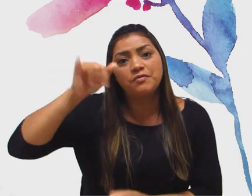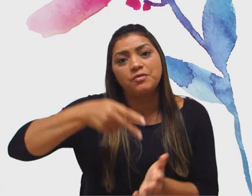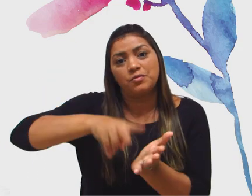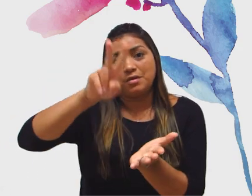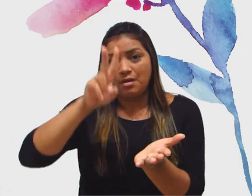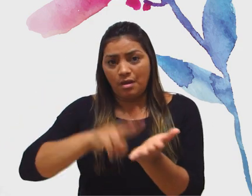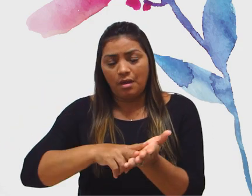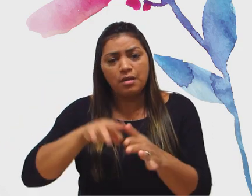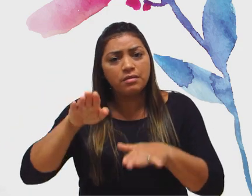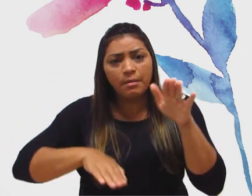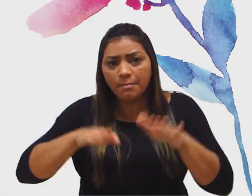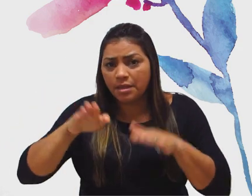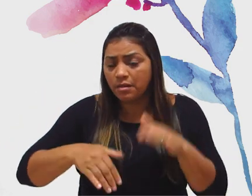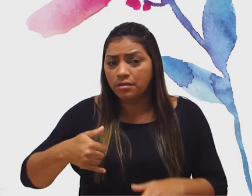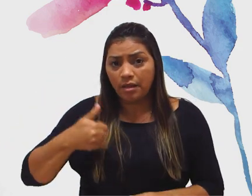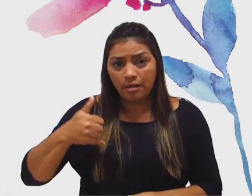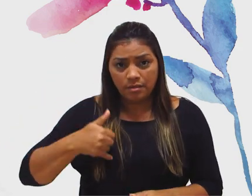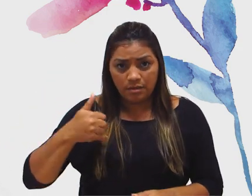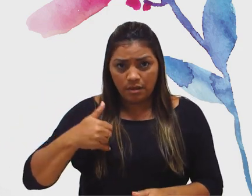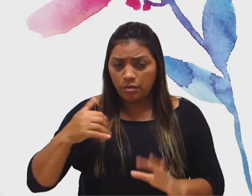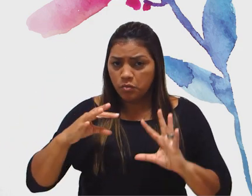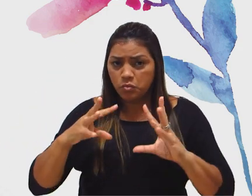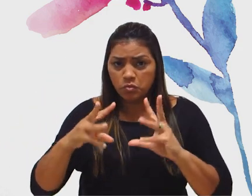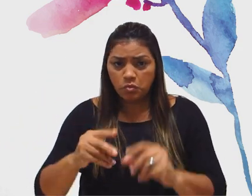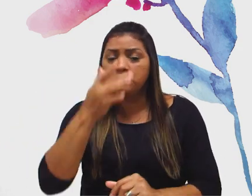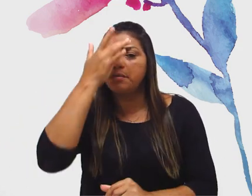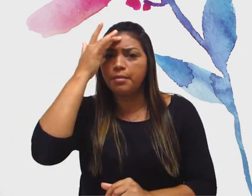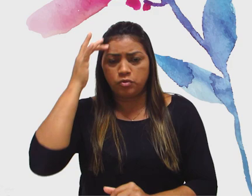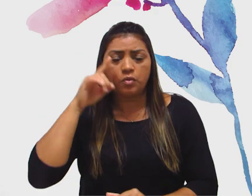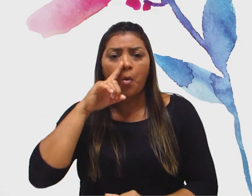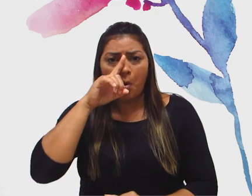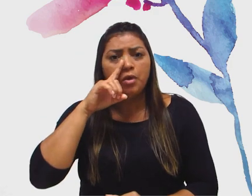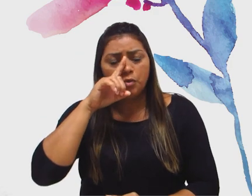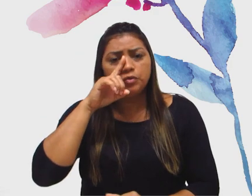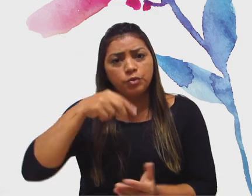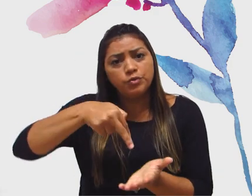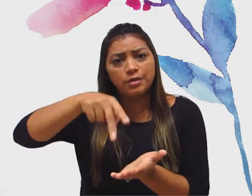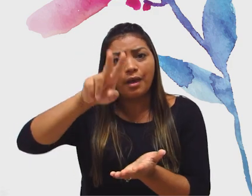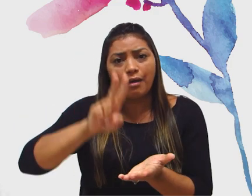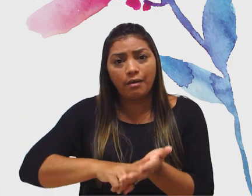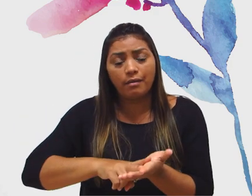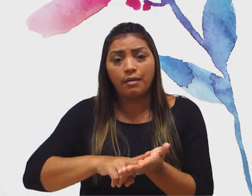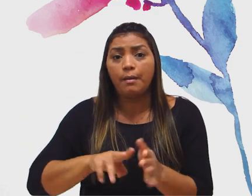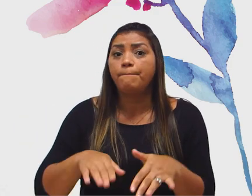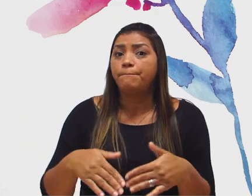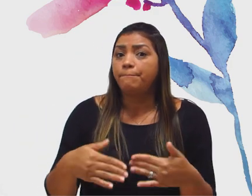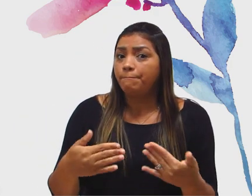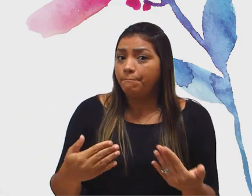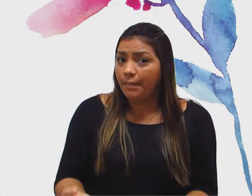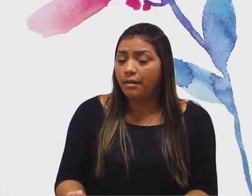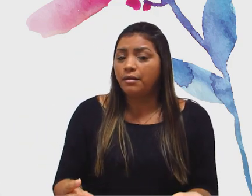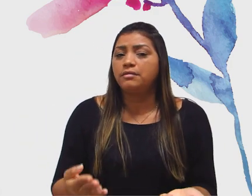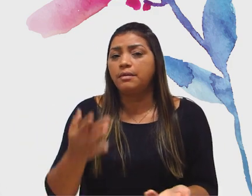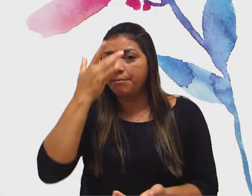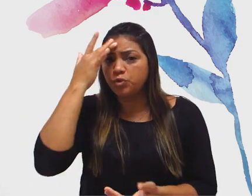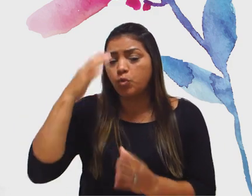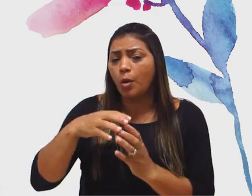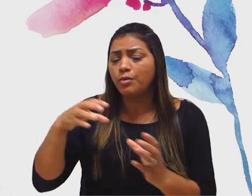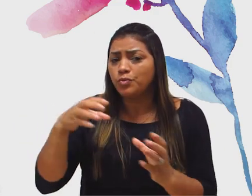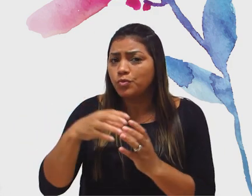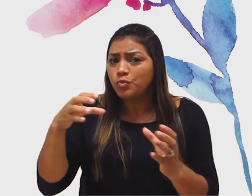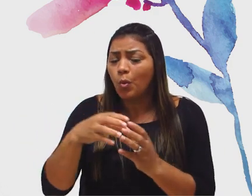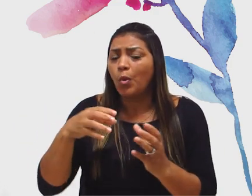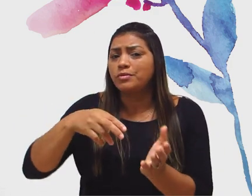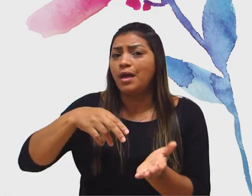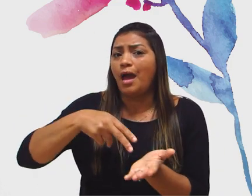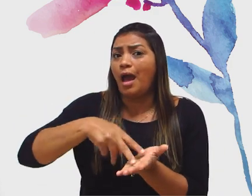as pessoas correm o risco de cair. No entanto, para pessoas idosas, as quedas podem se tornar um problema